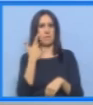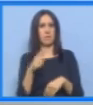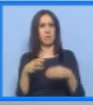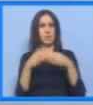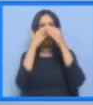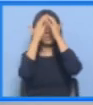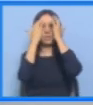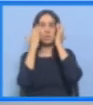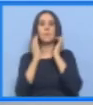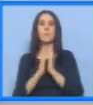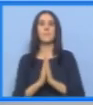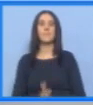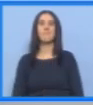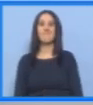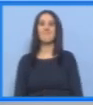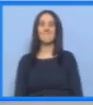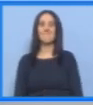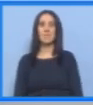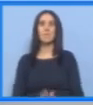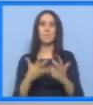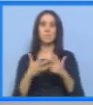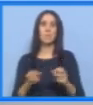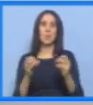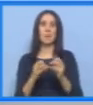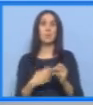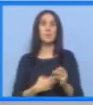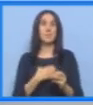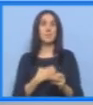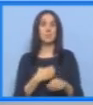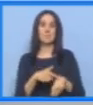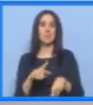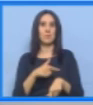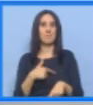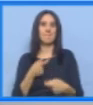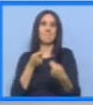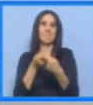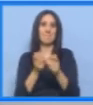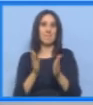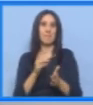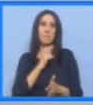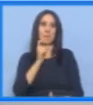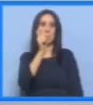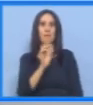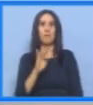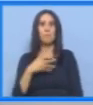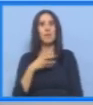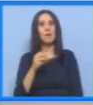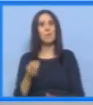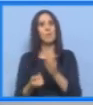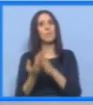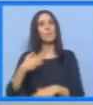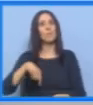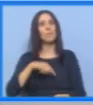congregação. Não há dúvida. Nós sentimos que temos que estar à altura também da resposta que devemos dar ao Padre Formigão, porque foi ele que nos fundou e que